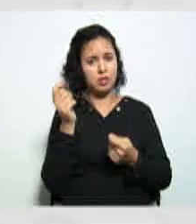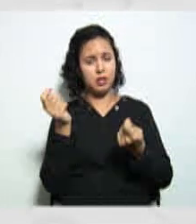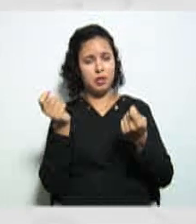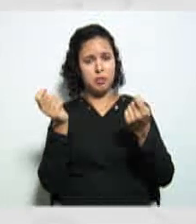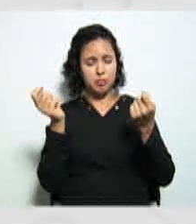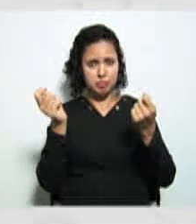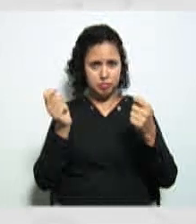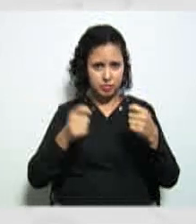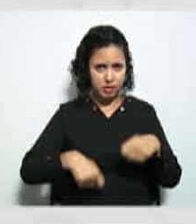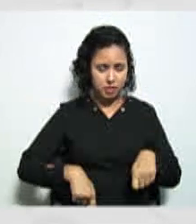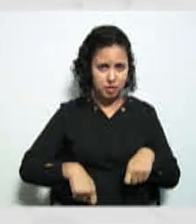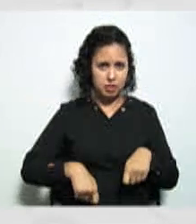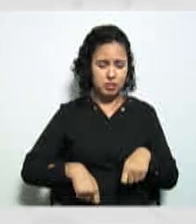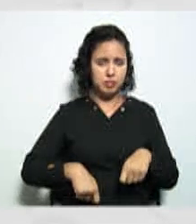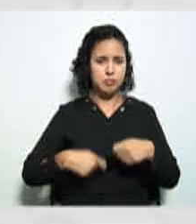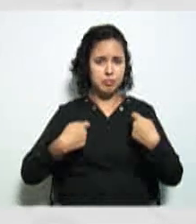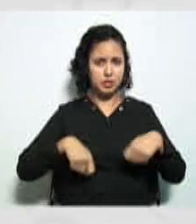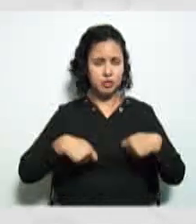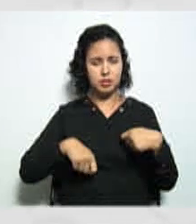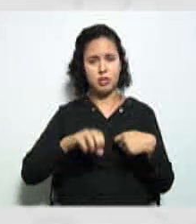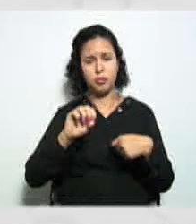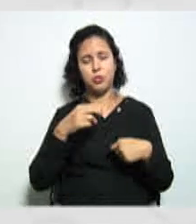O que será? Olha,